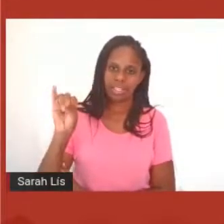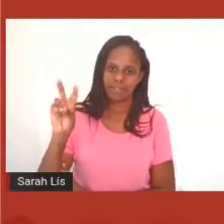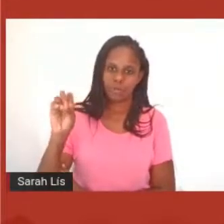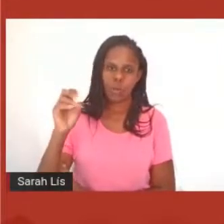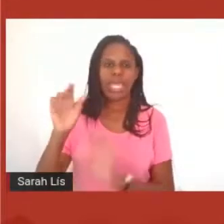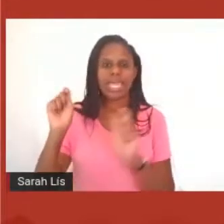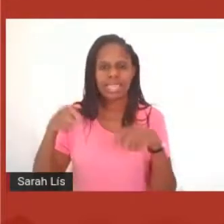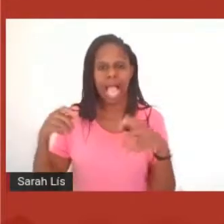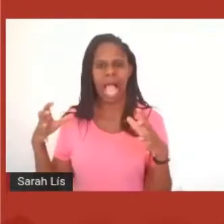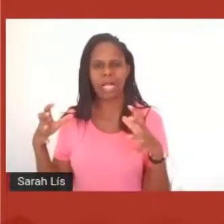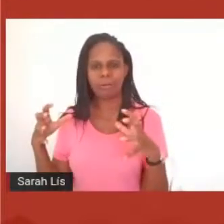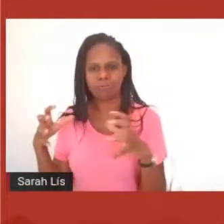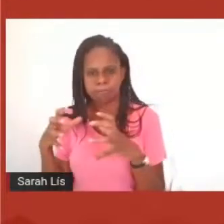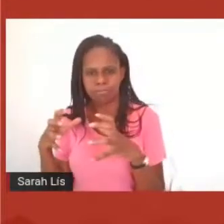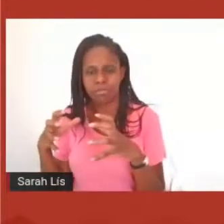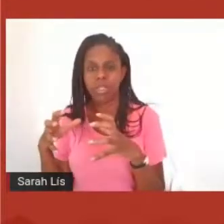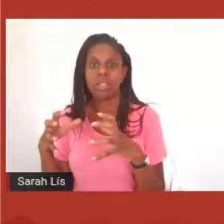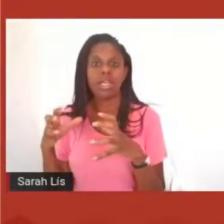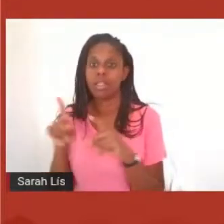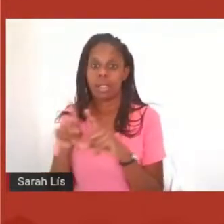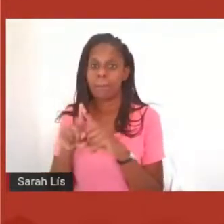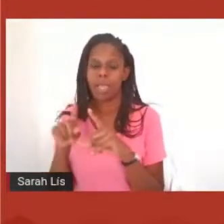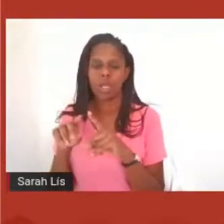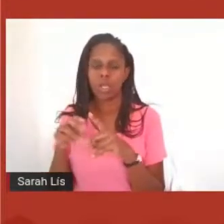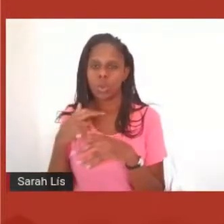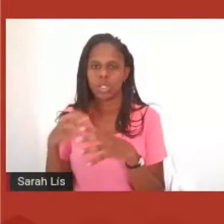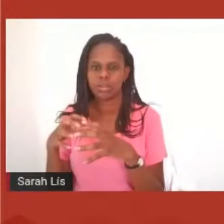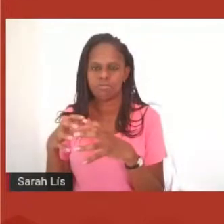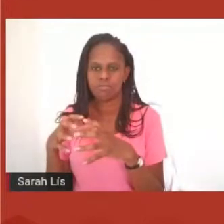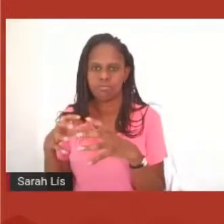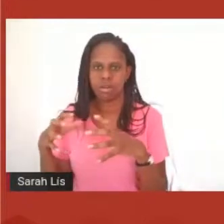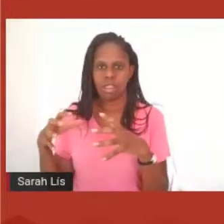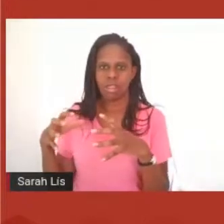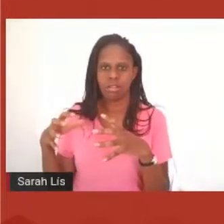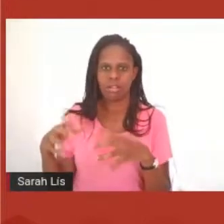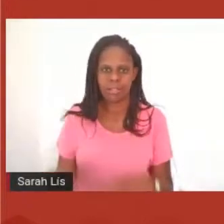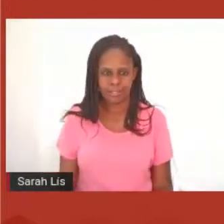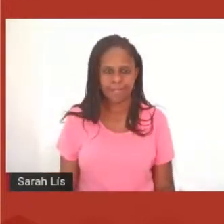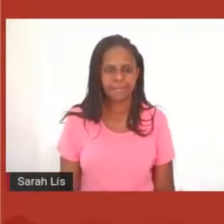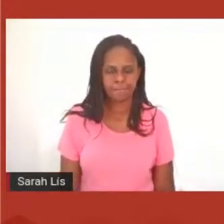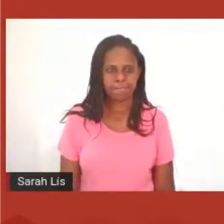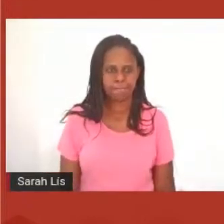Acho que é algo que aparecia no texto ali, né, na questão, na verdade, né?